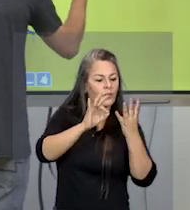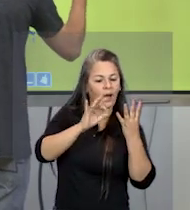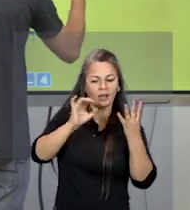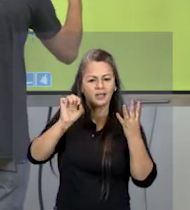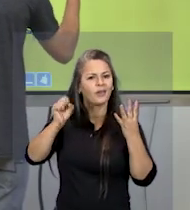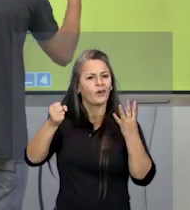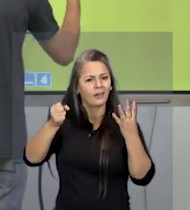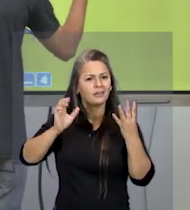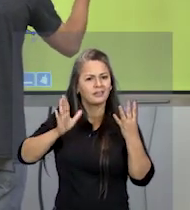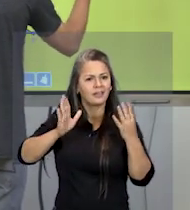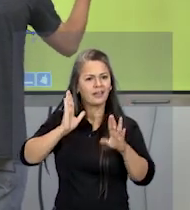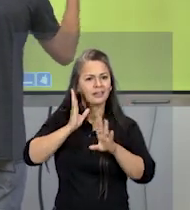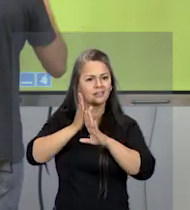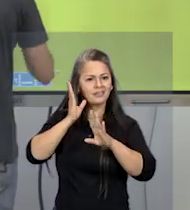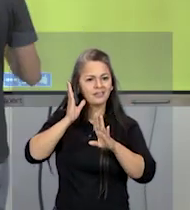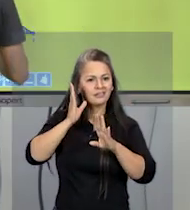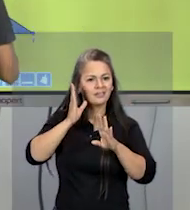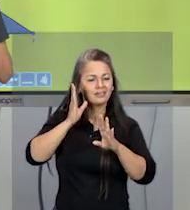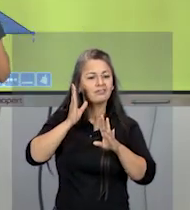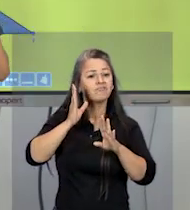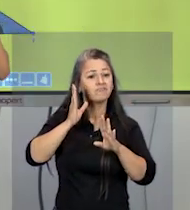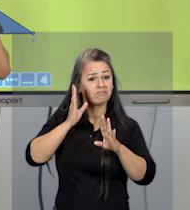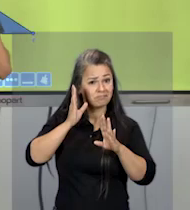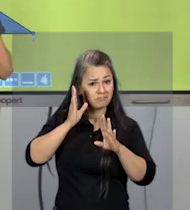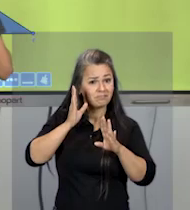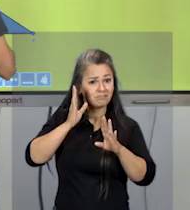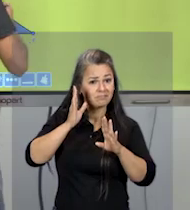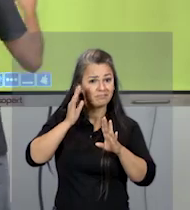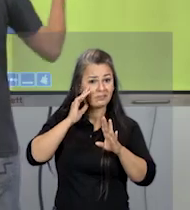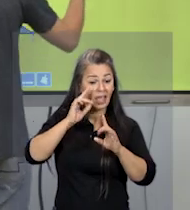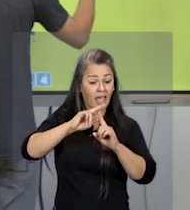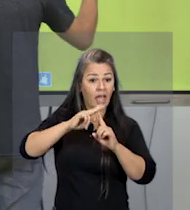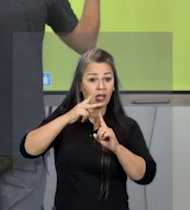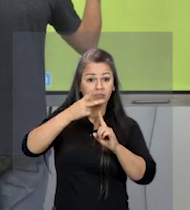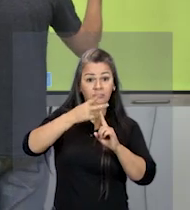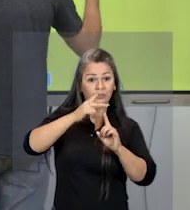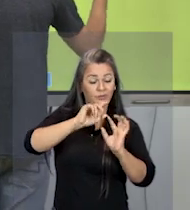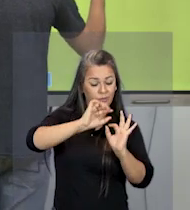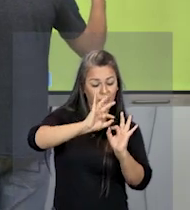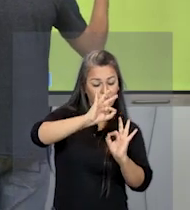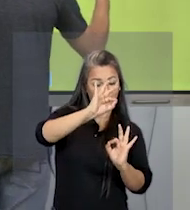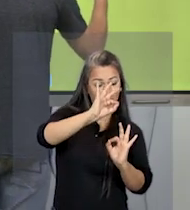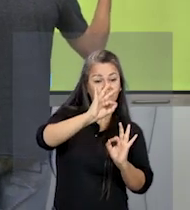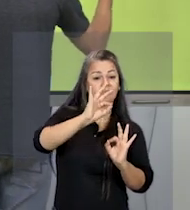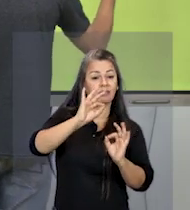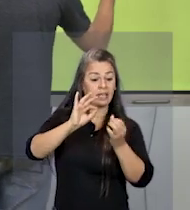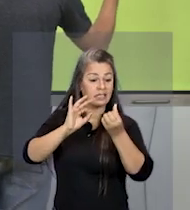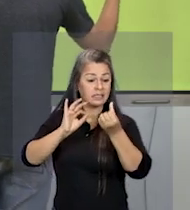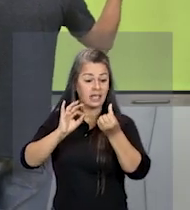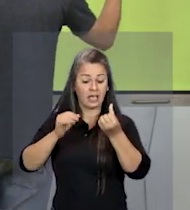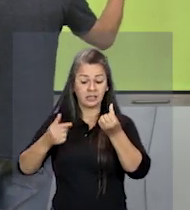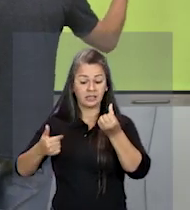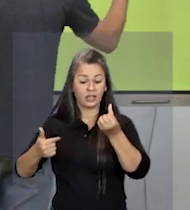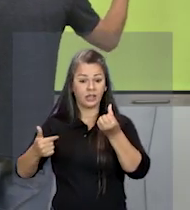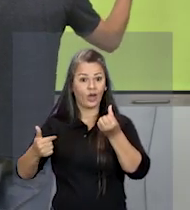já verificamos. Também é o 6 e 12 e